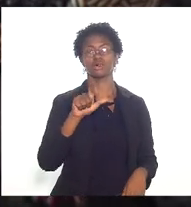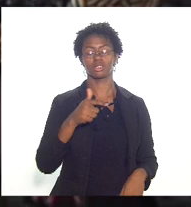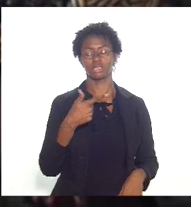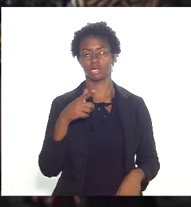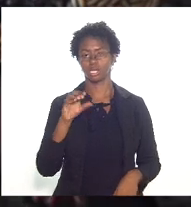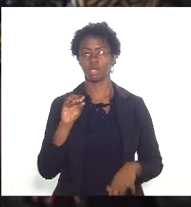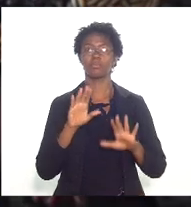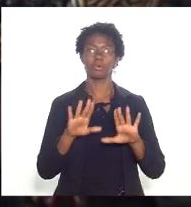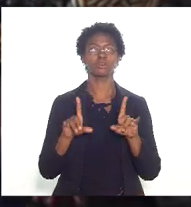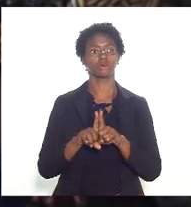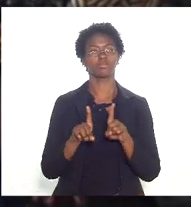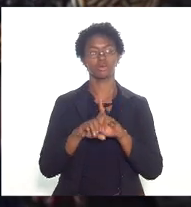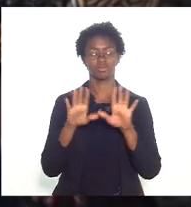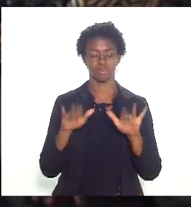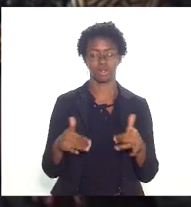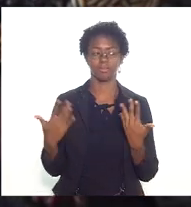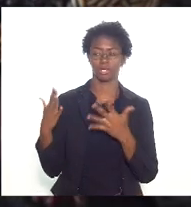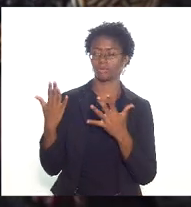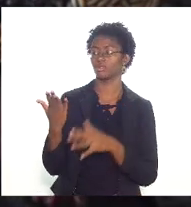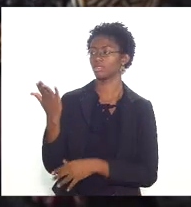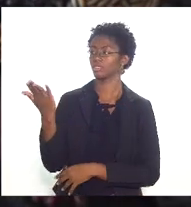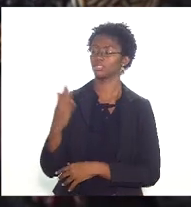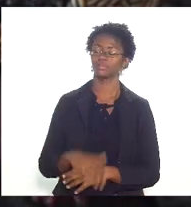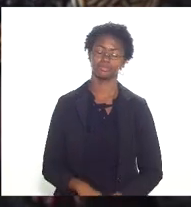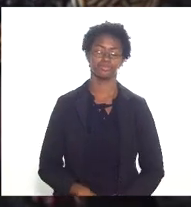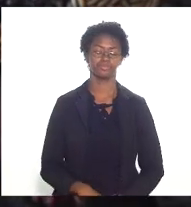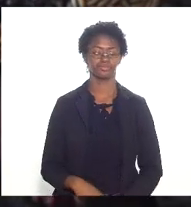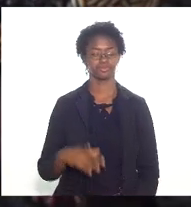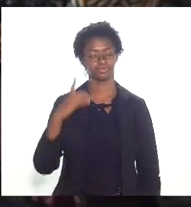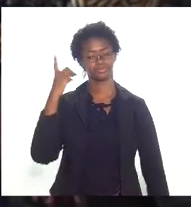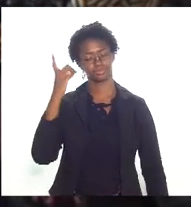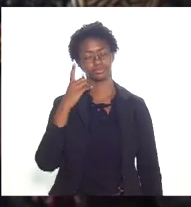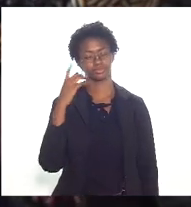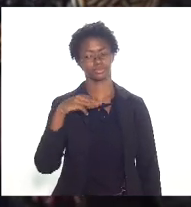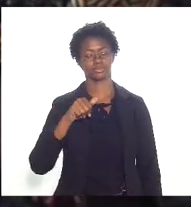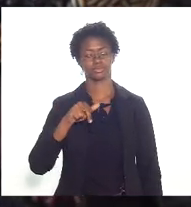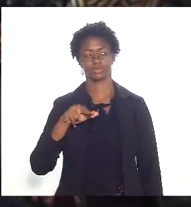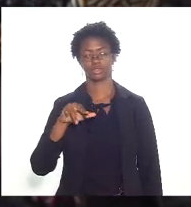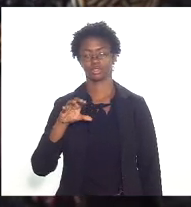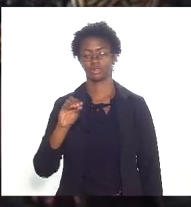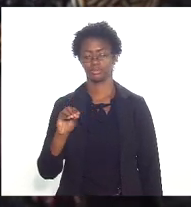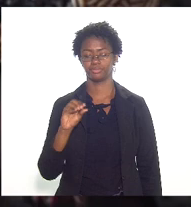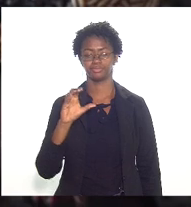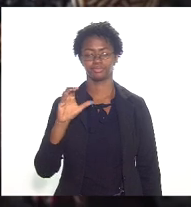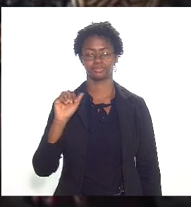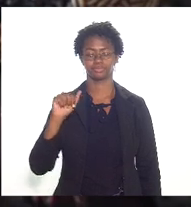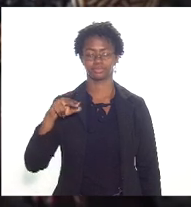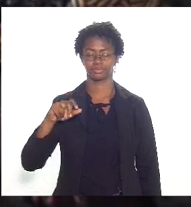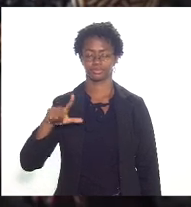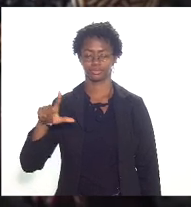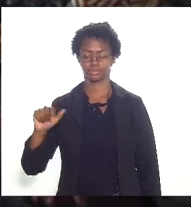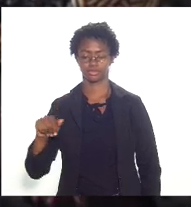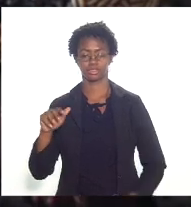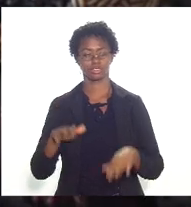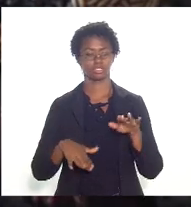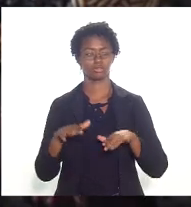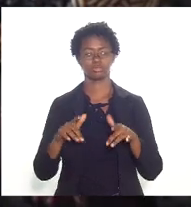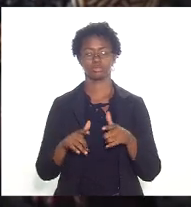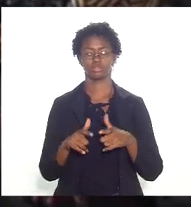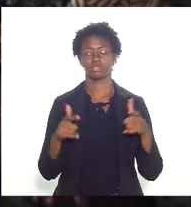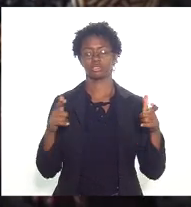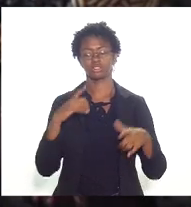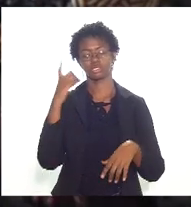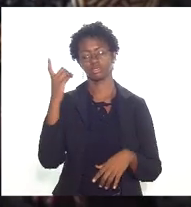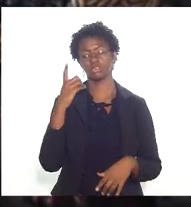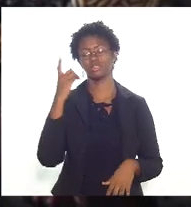o presidente eu queria que parabenizar o deputado mais canela Deputado mais canela Talvez seja o maior Deputado